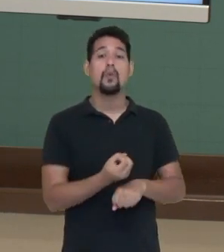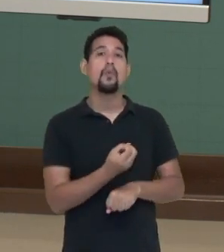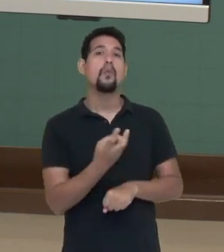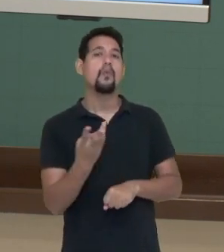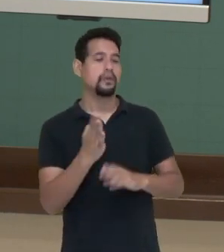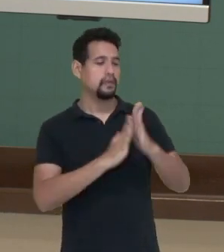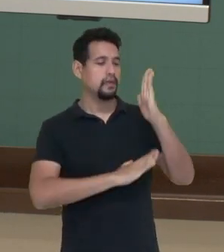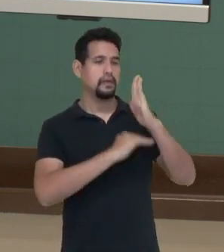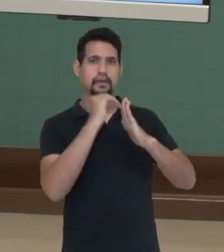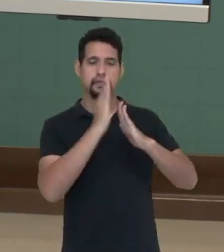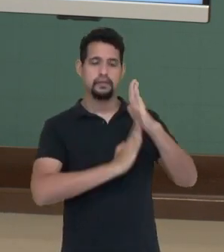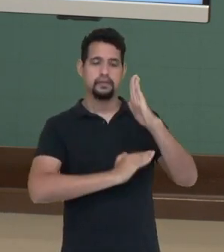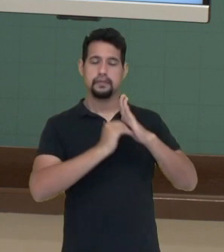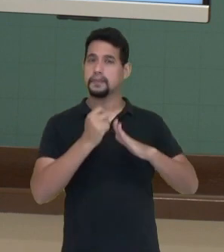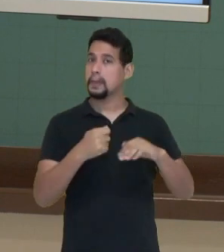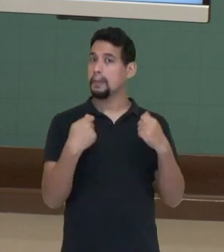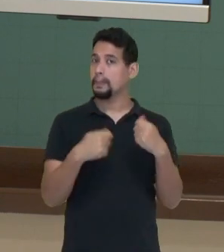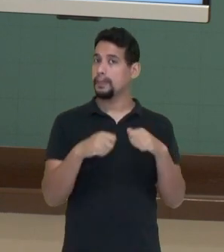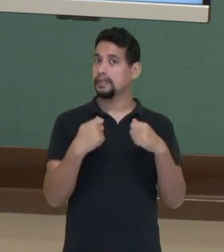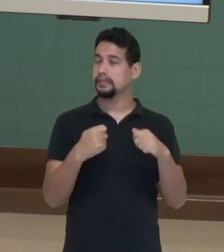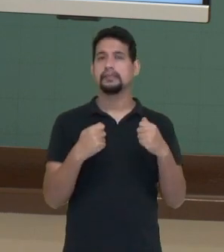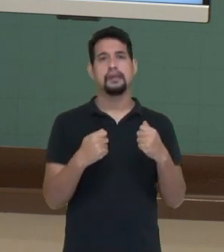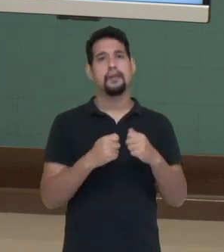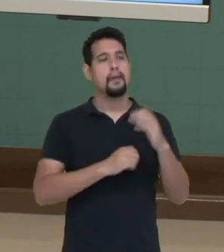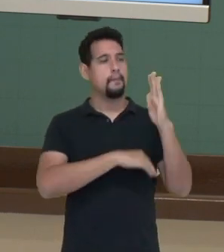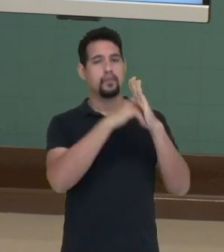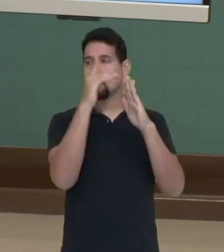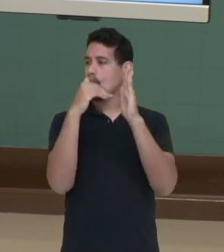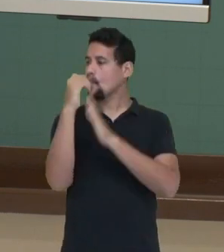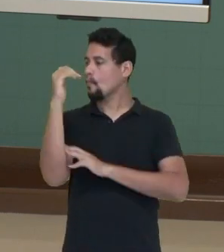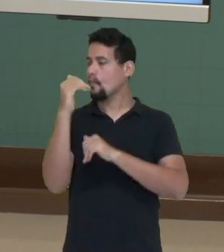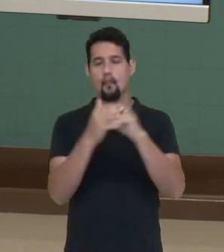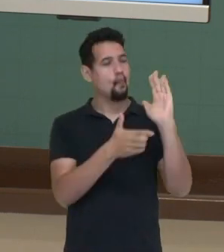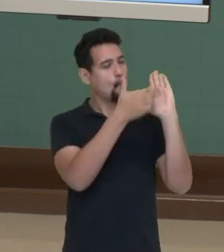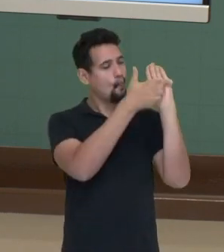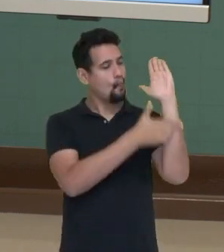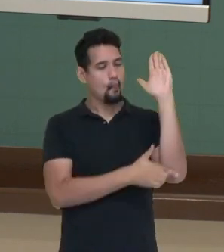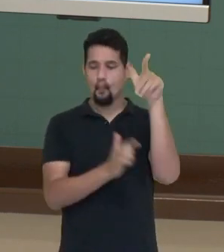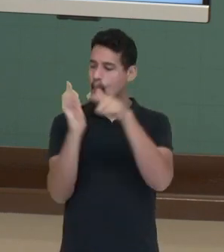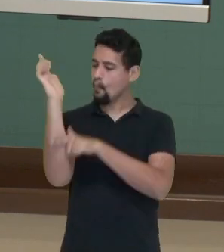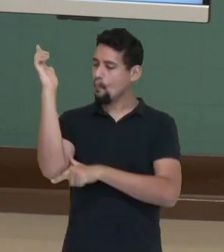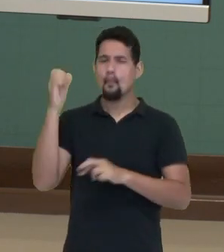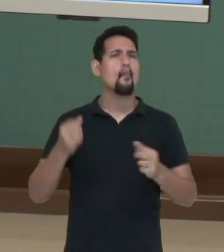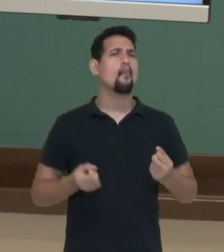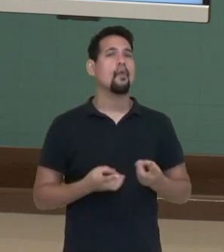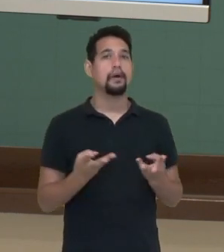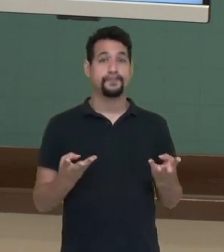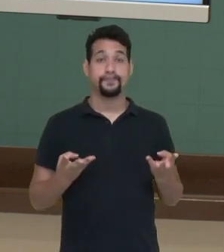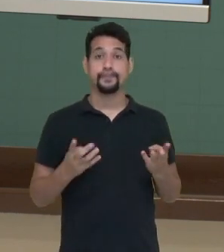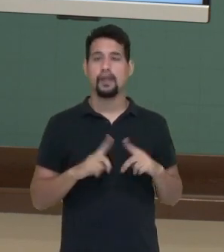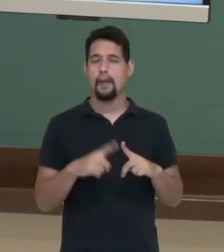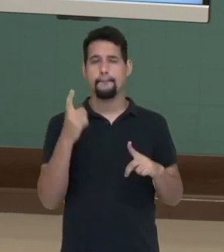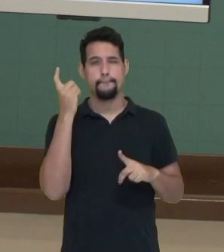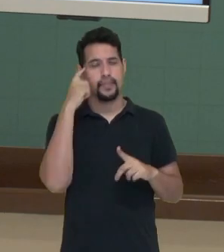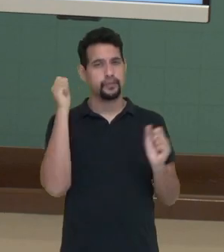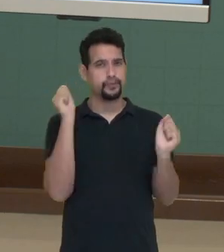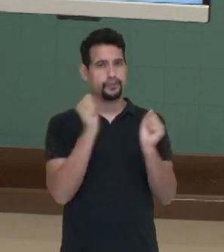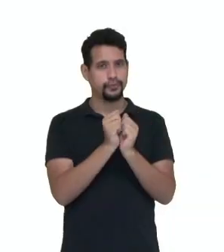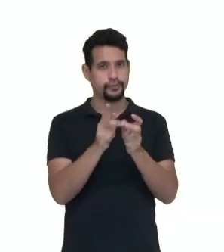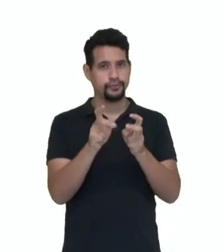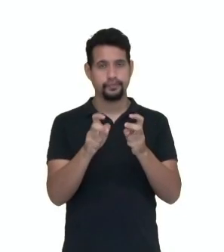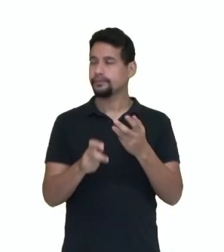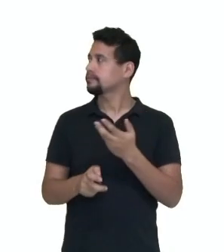de tinta serão necessárias para pintar aquela parede. Quantas será que vão ser necessárias, né? Então, pensando aqui comigo, olha